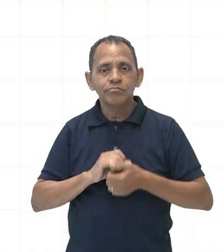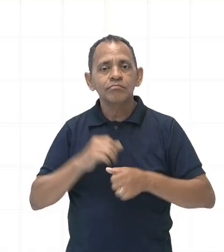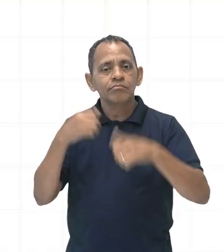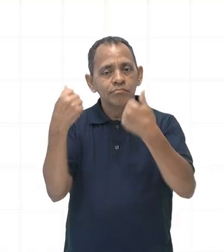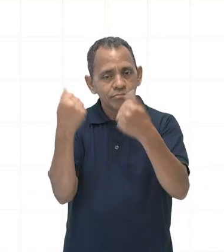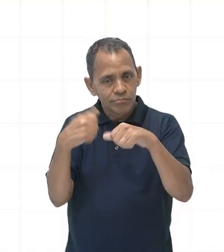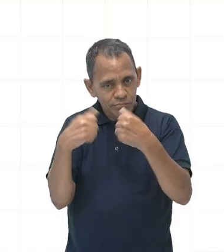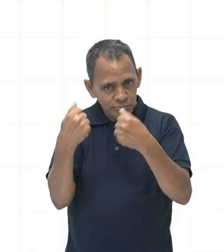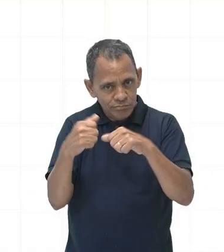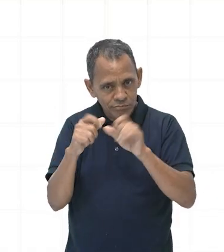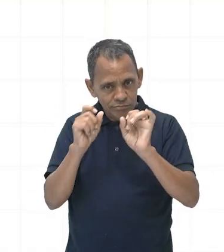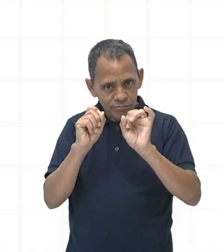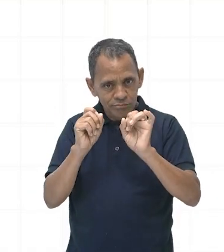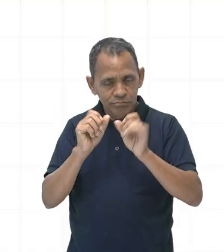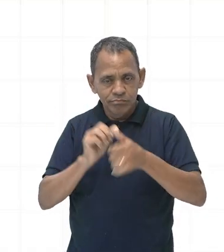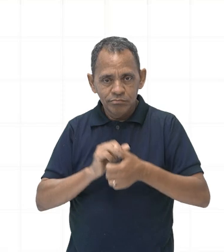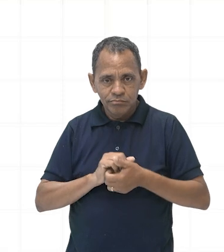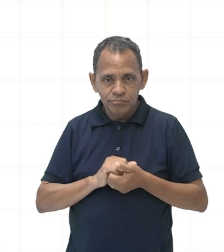necessário